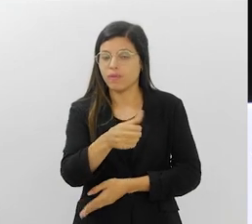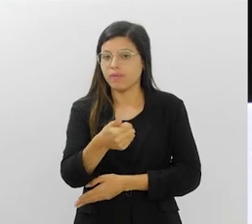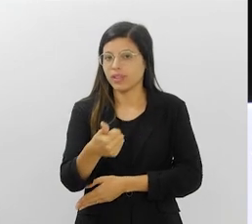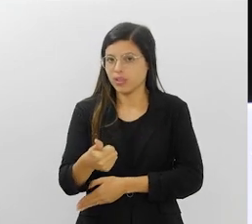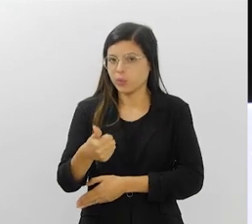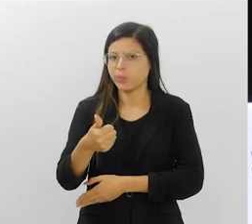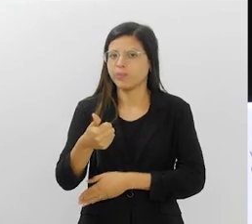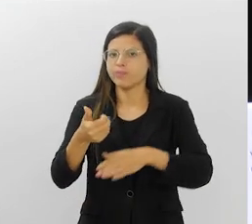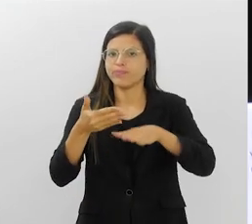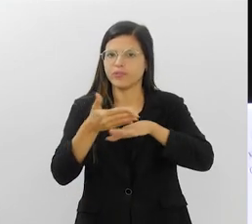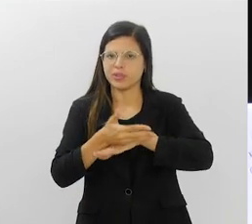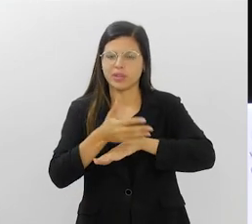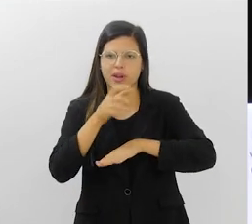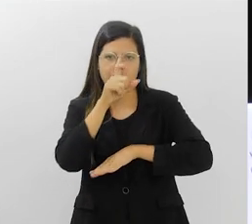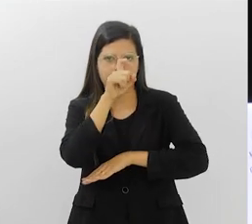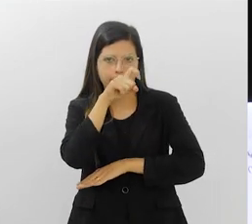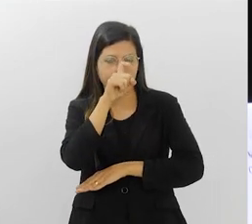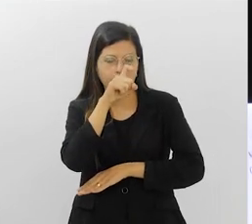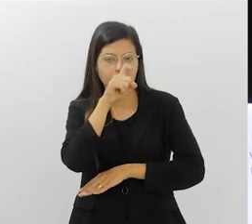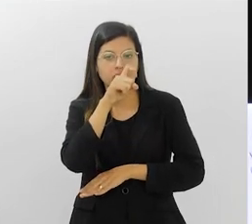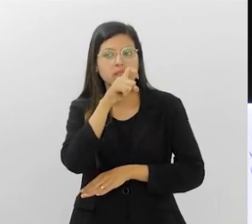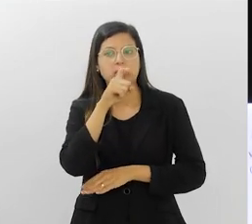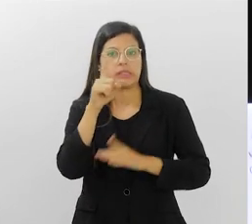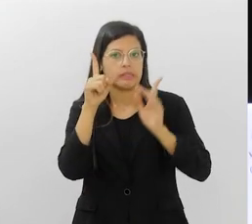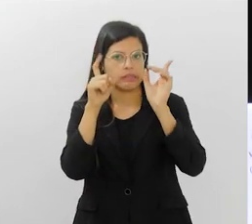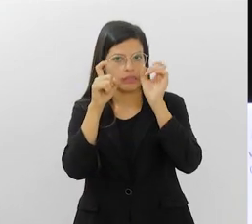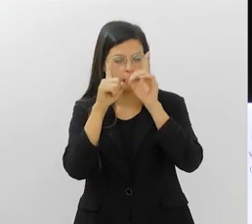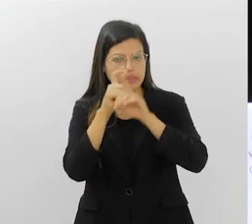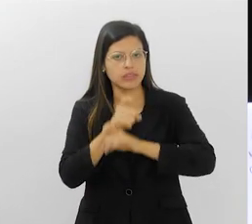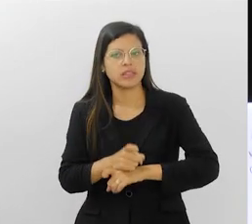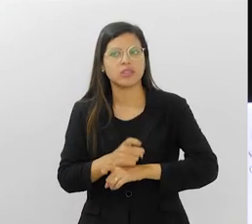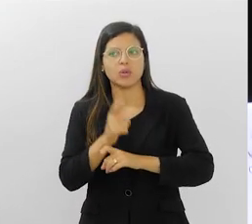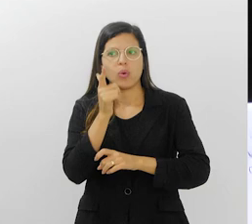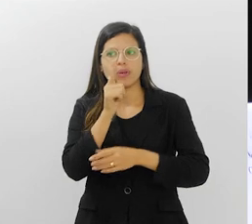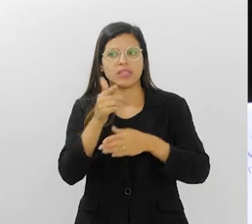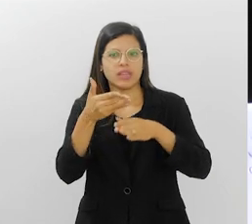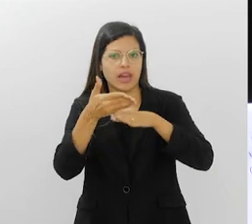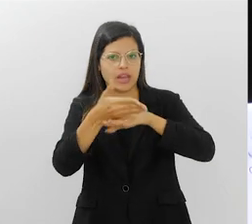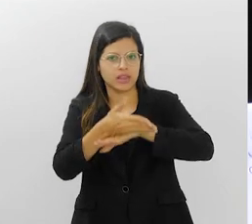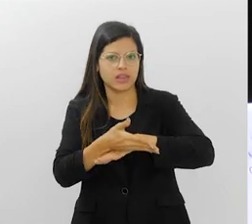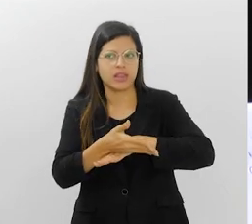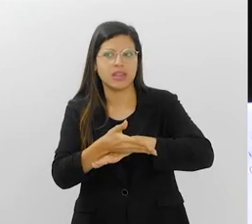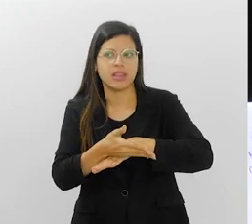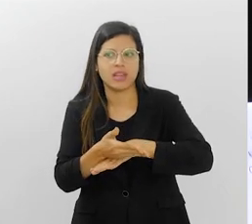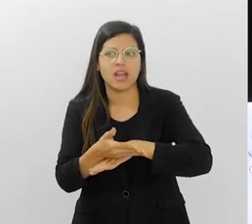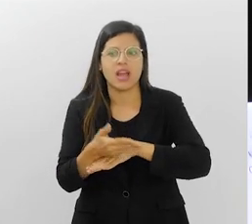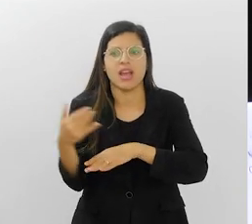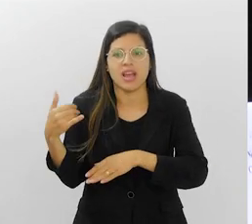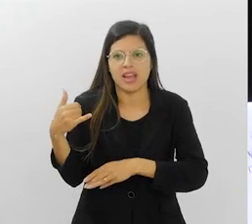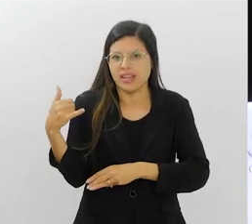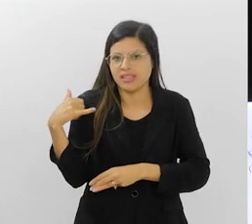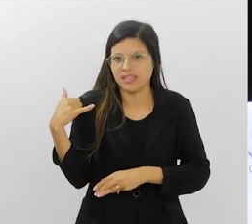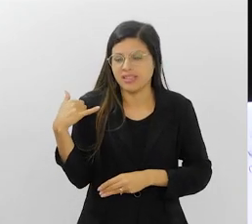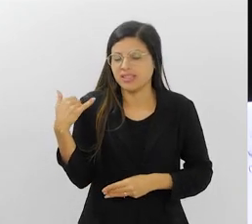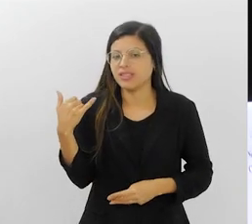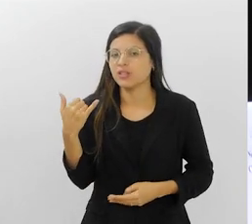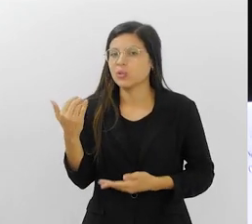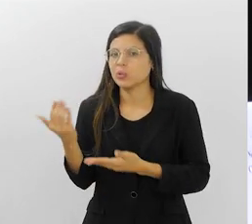chego a Portela. Foi uma dificuldade muito grande entrar na ala. Na época eu era o mais novo da